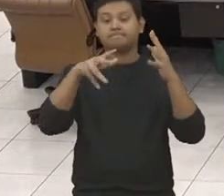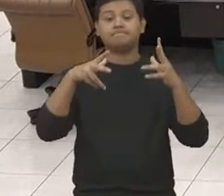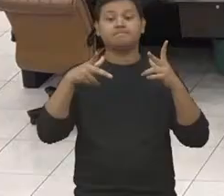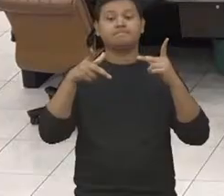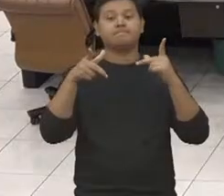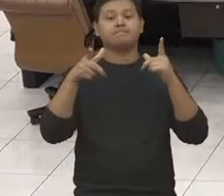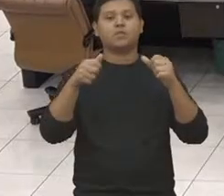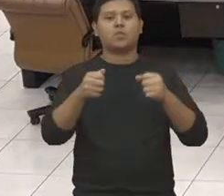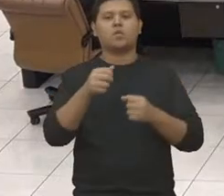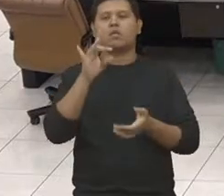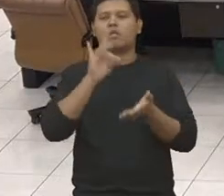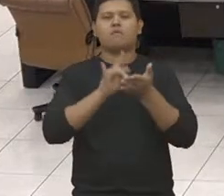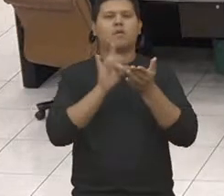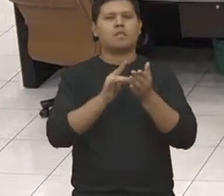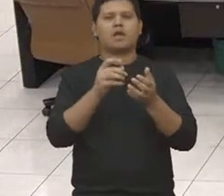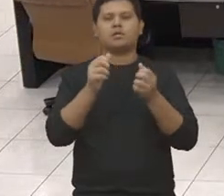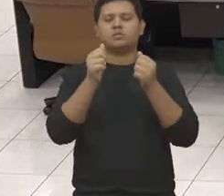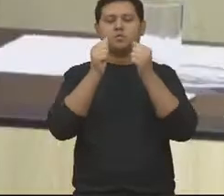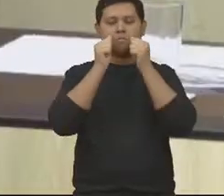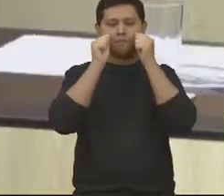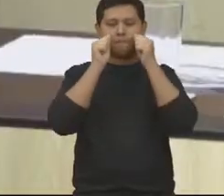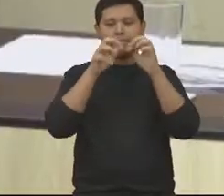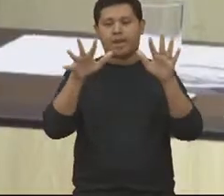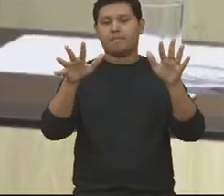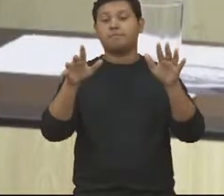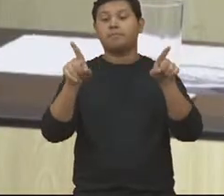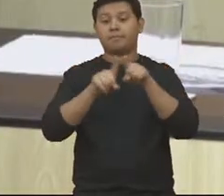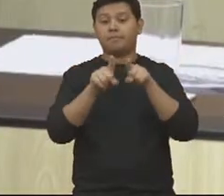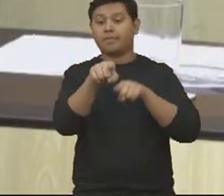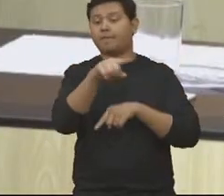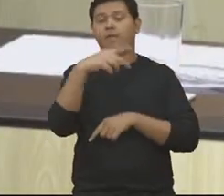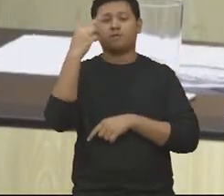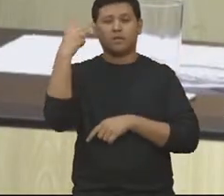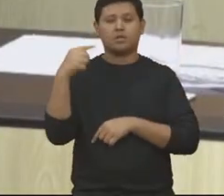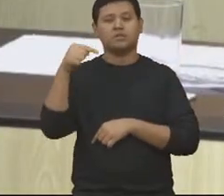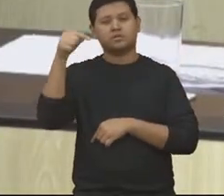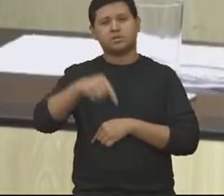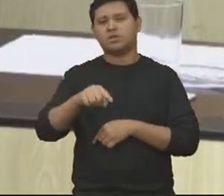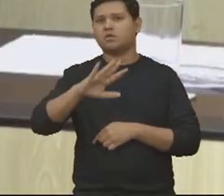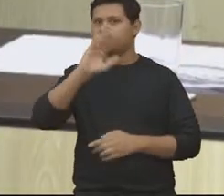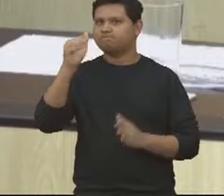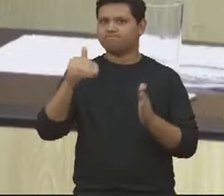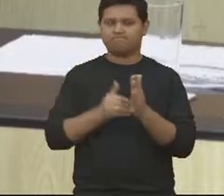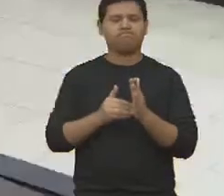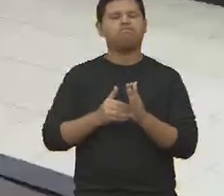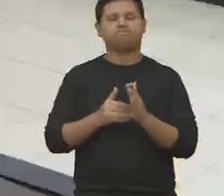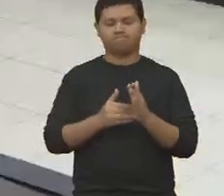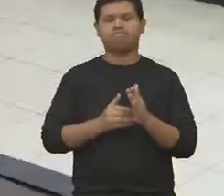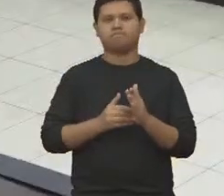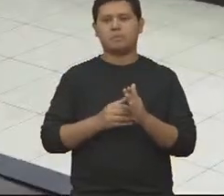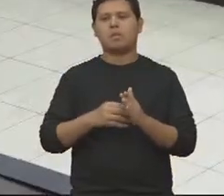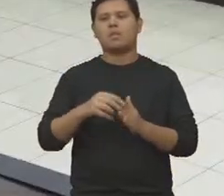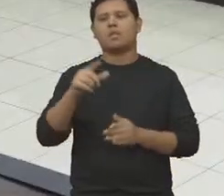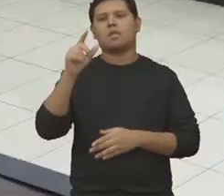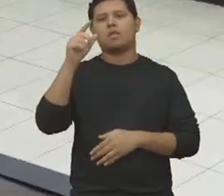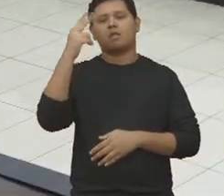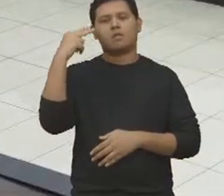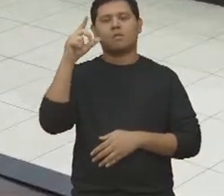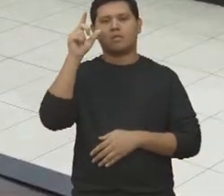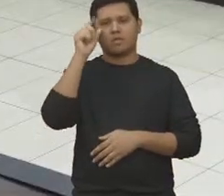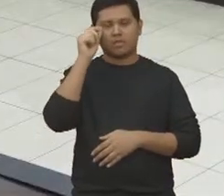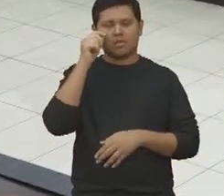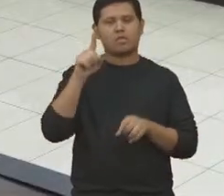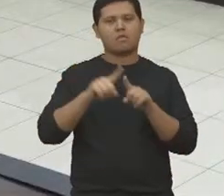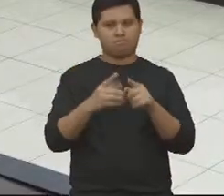sua transparência, pelo seu trabalho. Também agradecer os vereadores que ficaram até o final. Vereador Neto Alves,